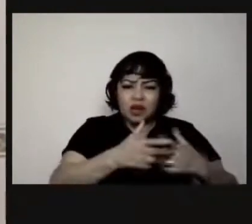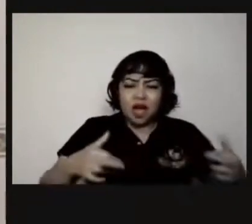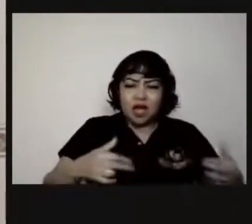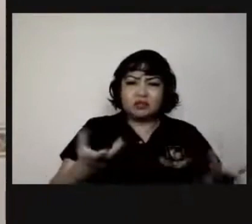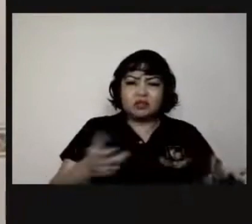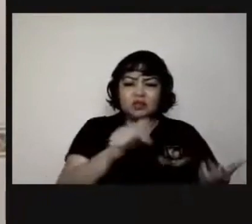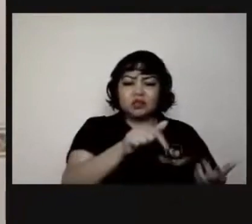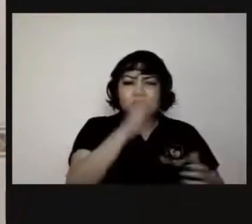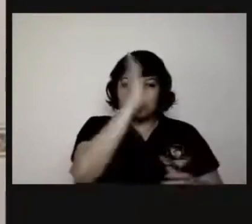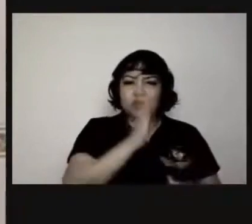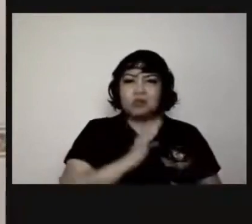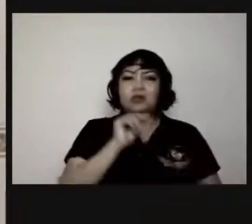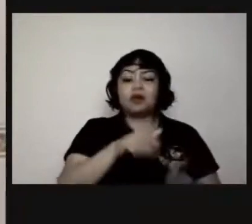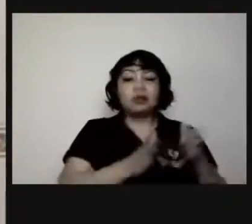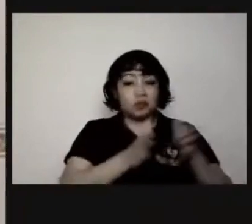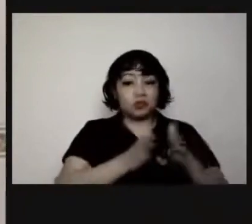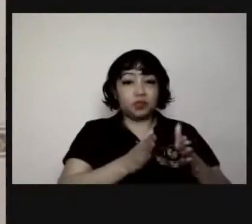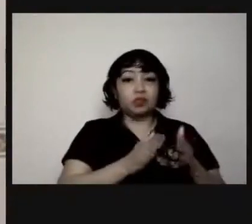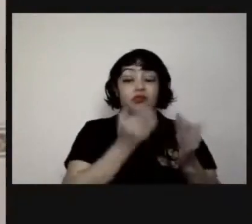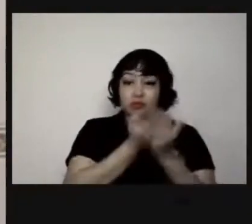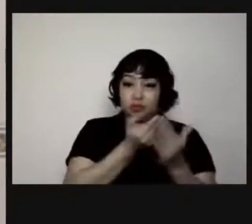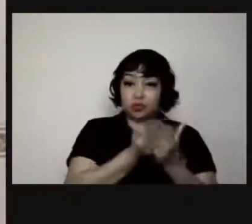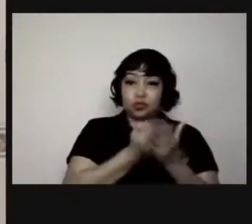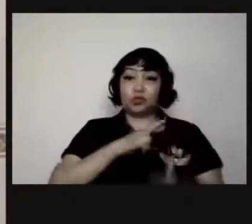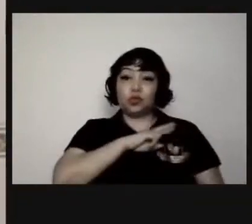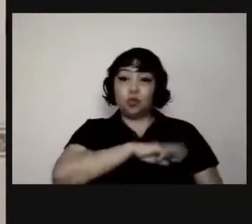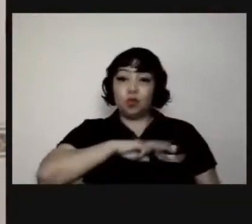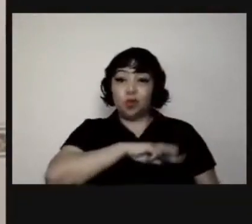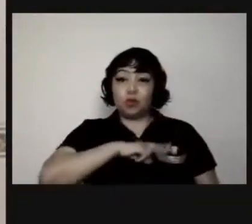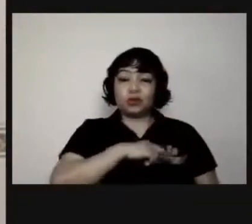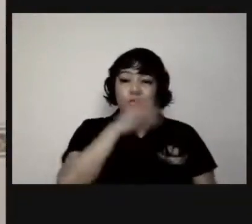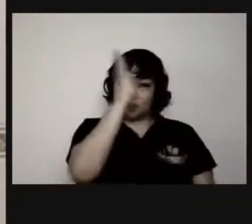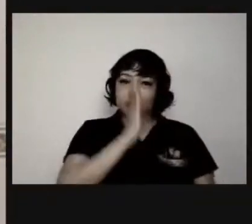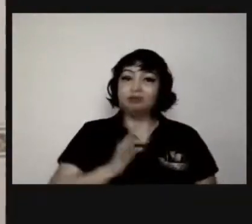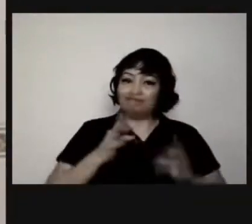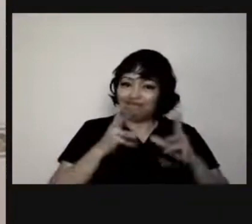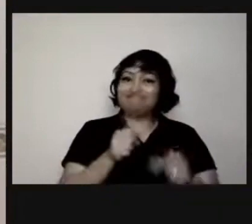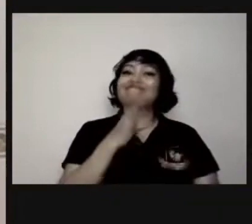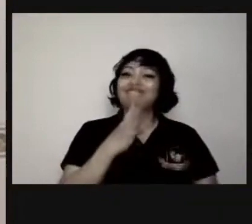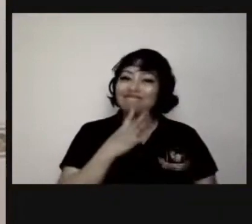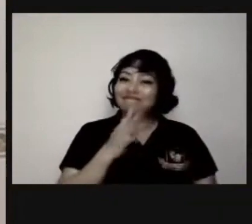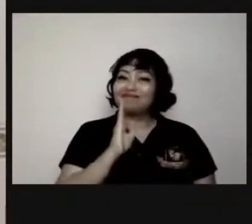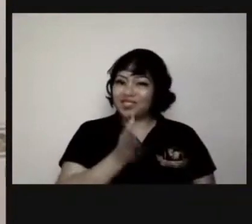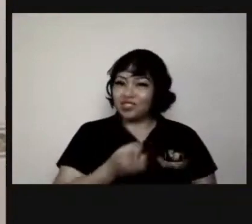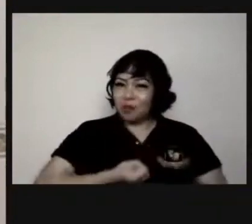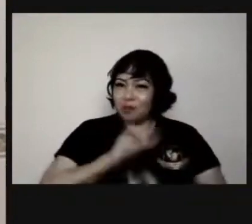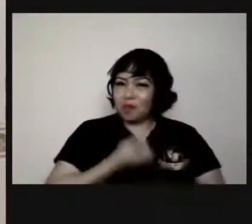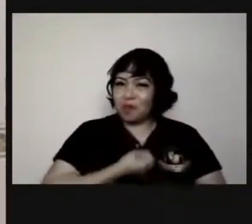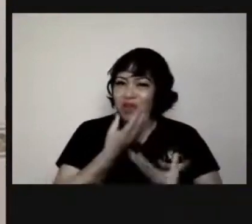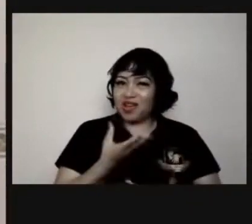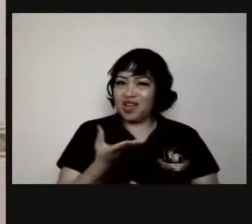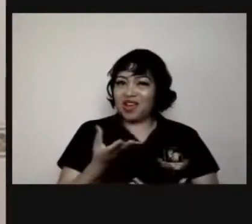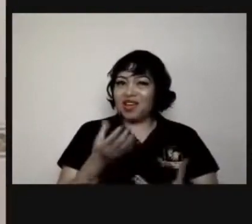até estuda o romantismo brasileiro, que todo mundo deve conhecer o poema Canção